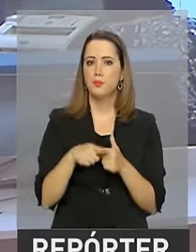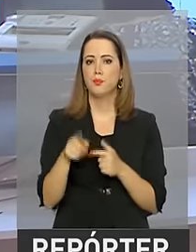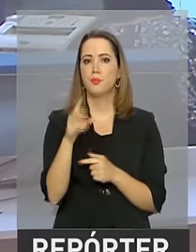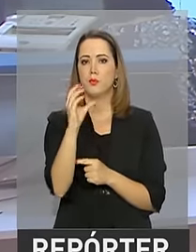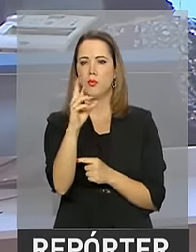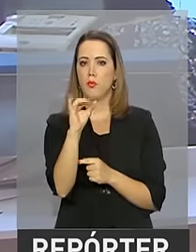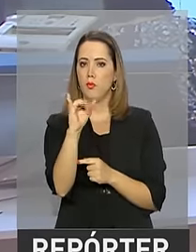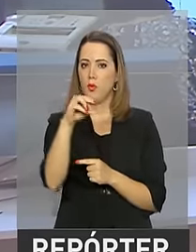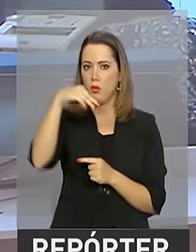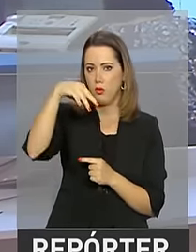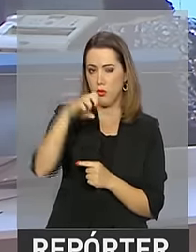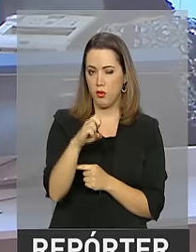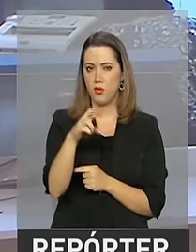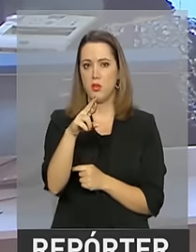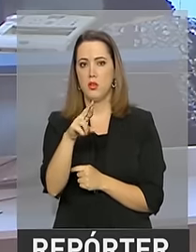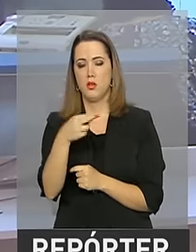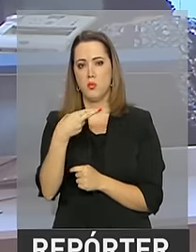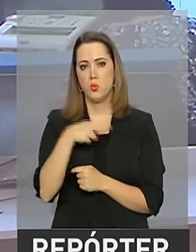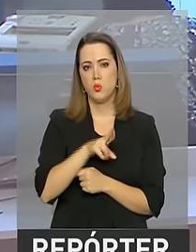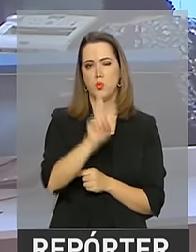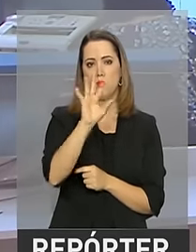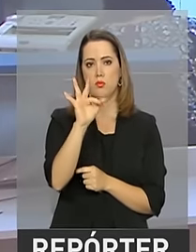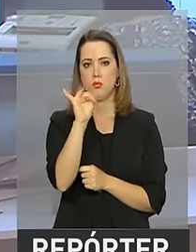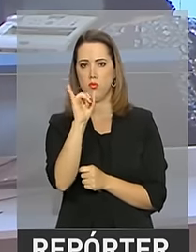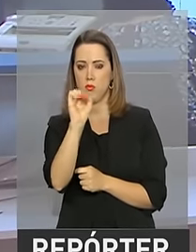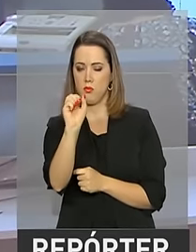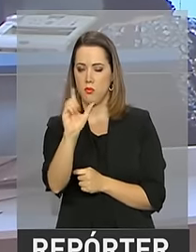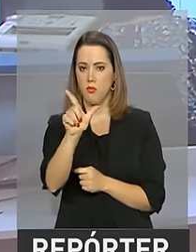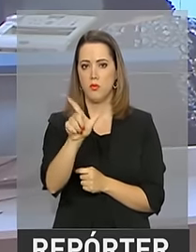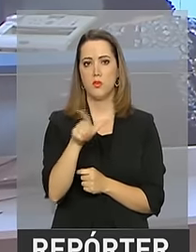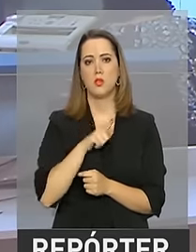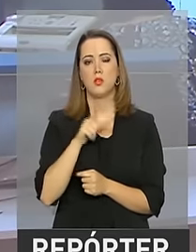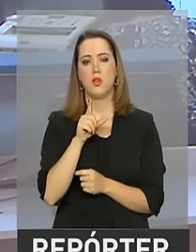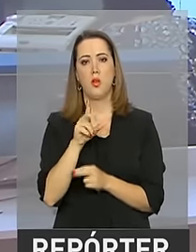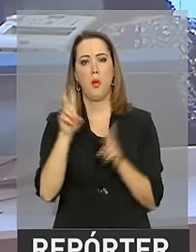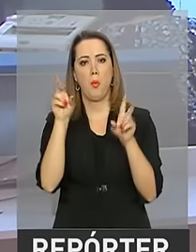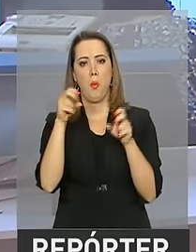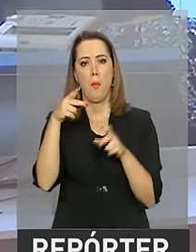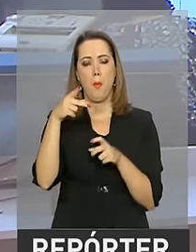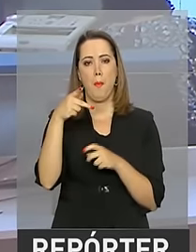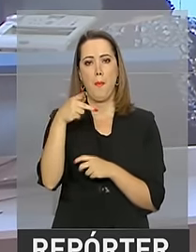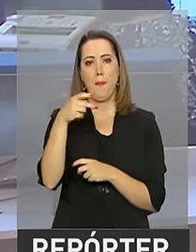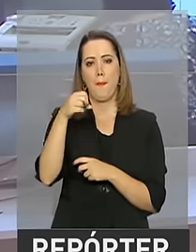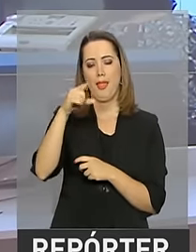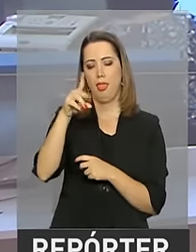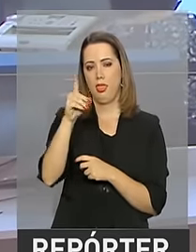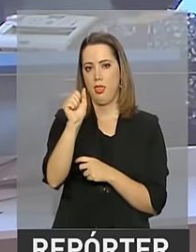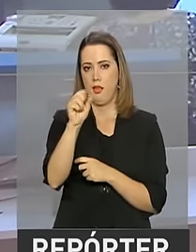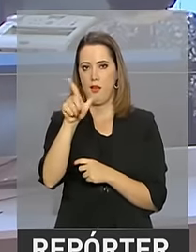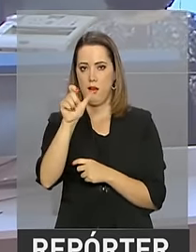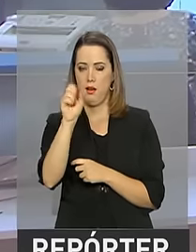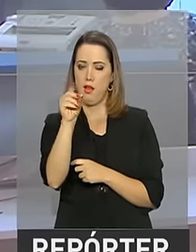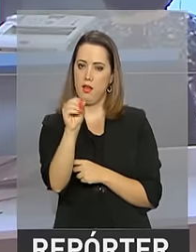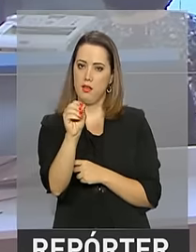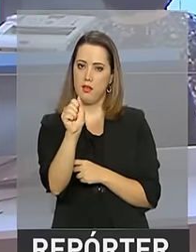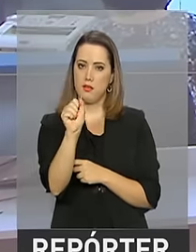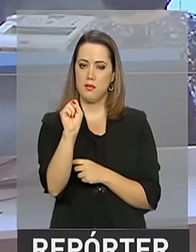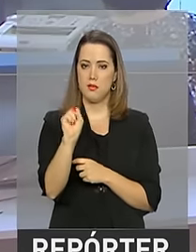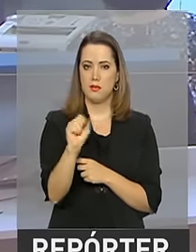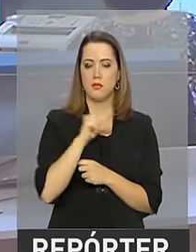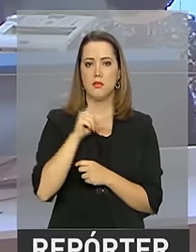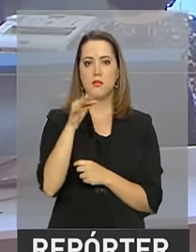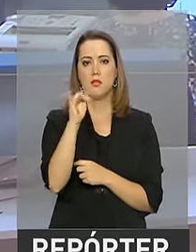de responsabilidade fiscal as chamadas pedaladas fiscais no plano Safra e os decretos que geraram